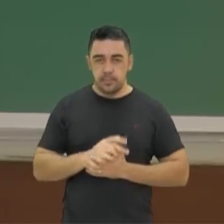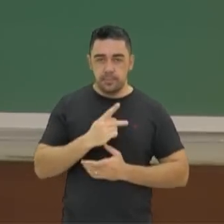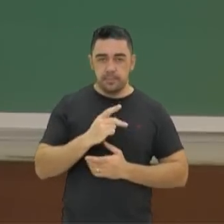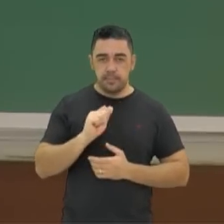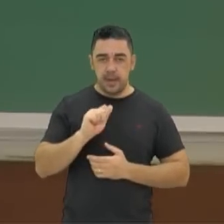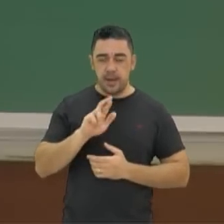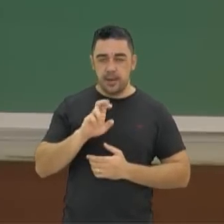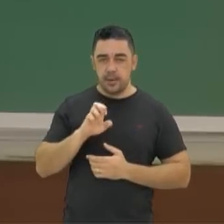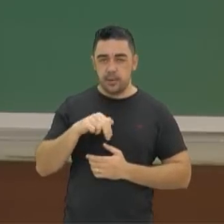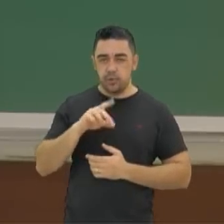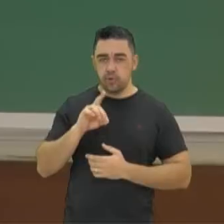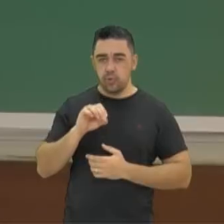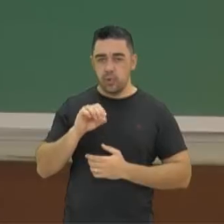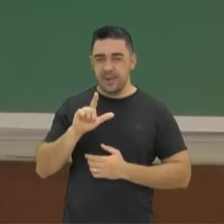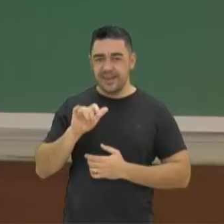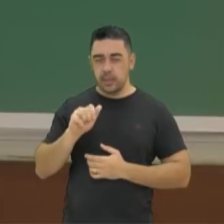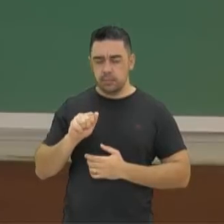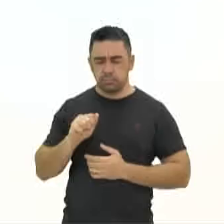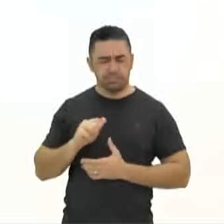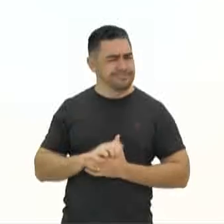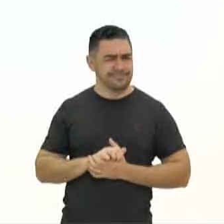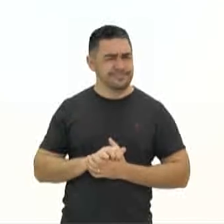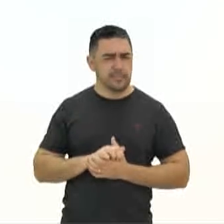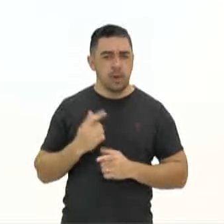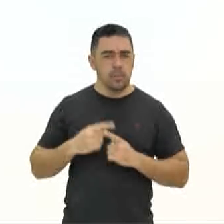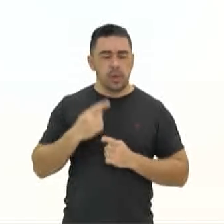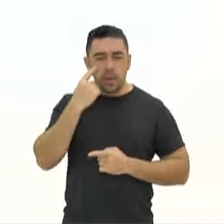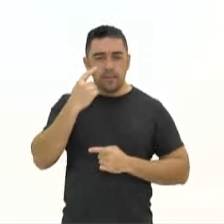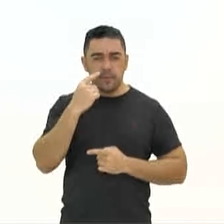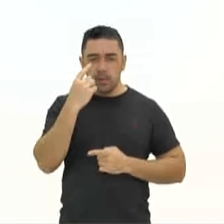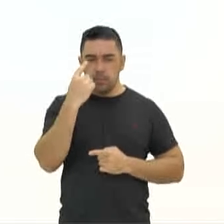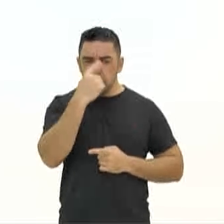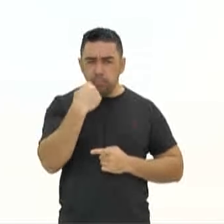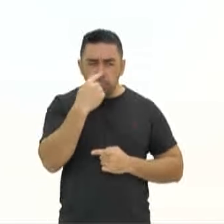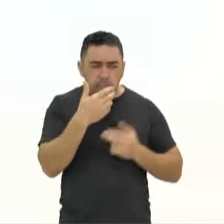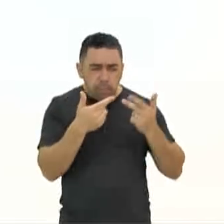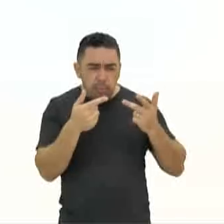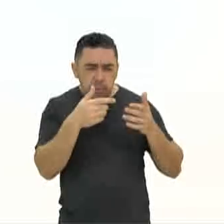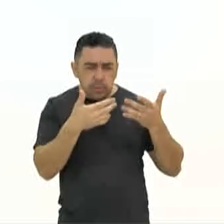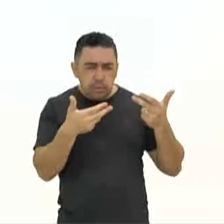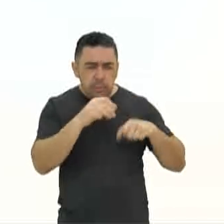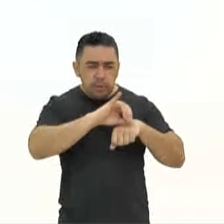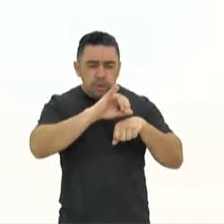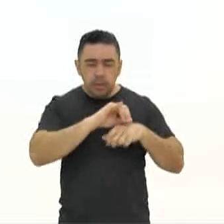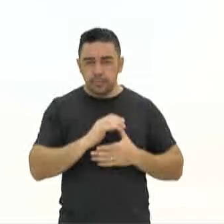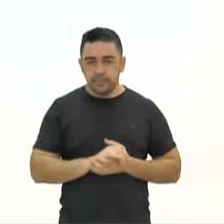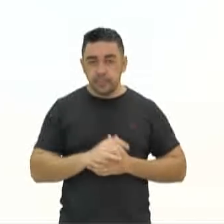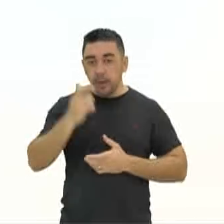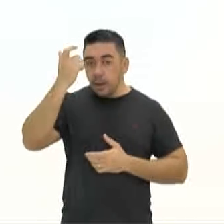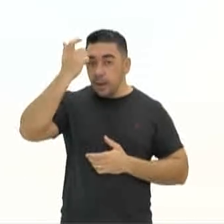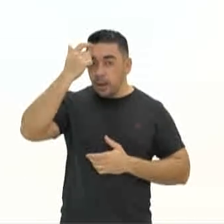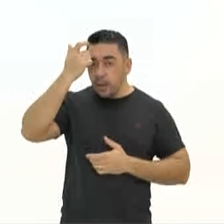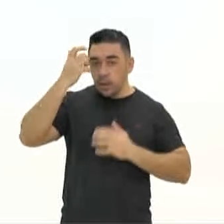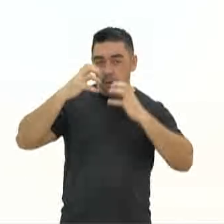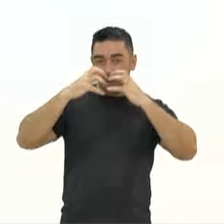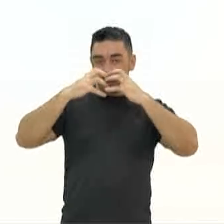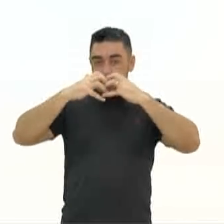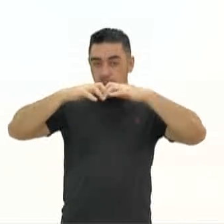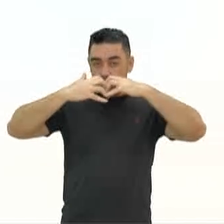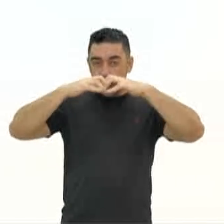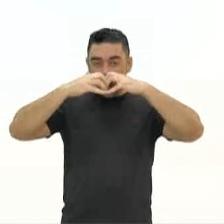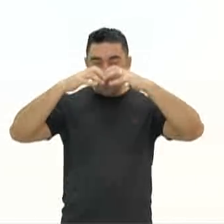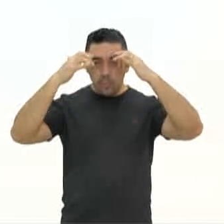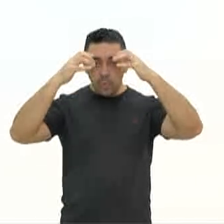Pareidolia, olha que nome estranho, nem sei falar direito. Por que vemos rostos em objetos inanimados? O cérebro humano tem uma habilidade